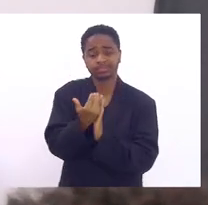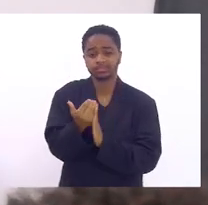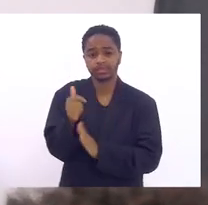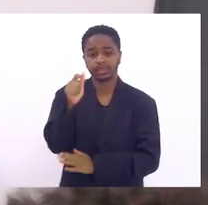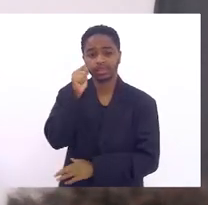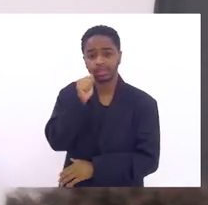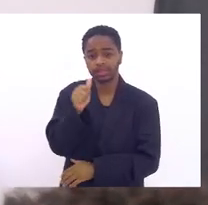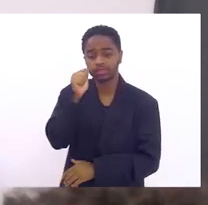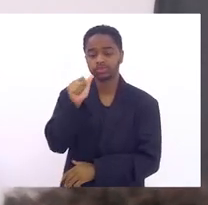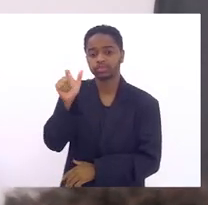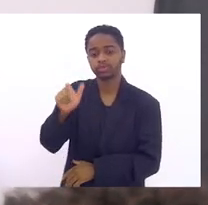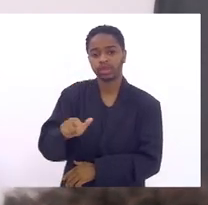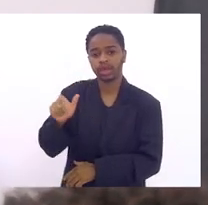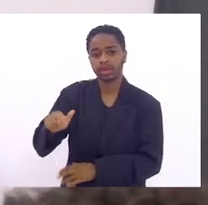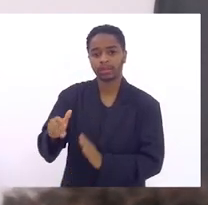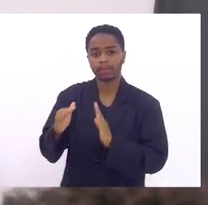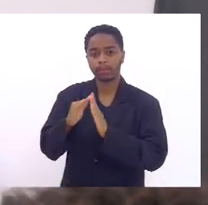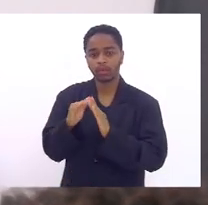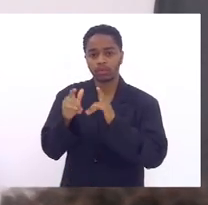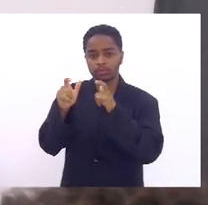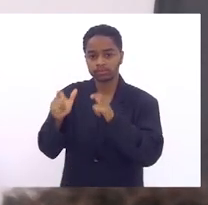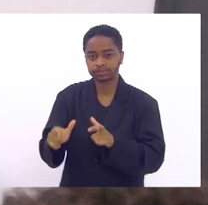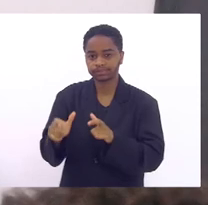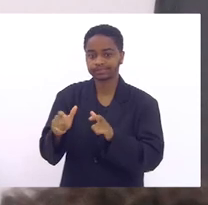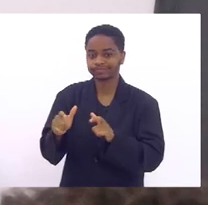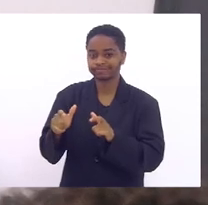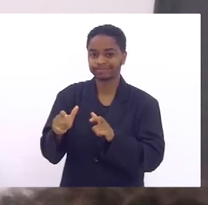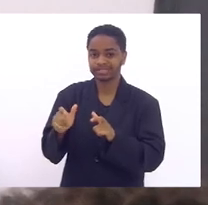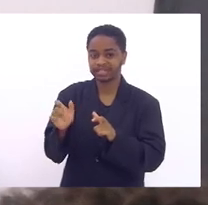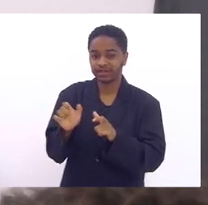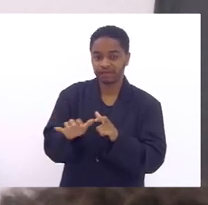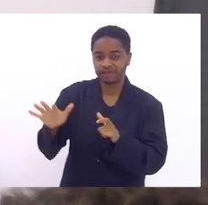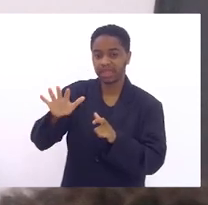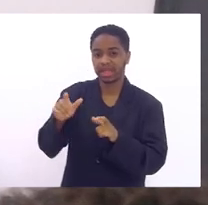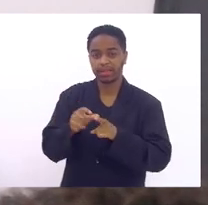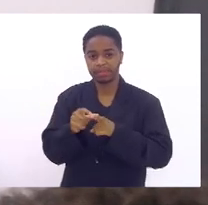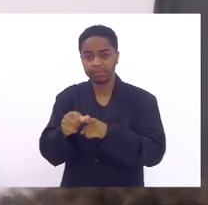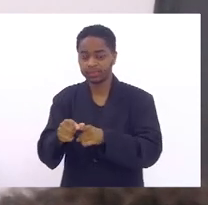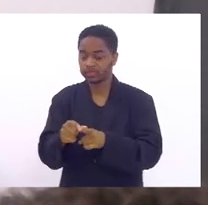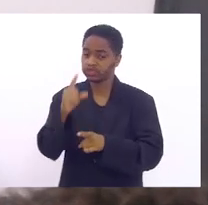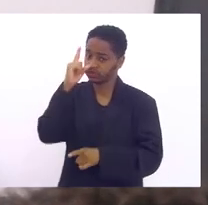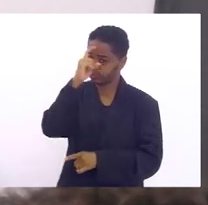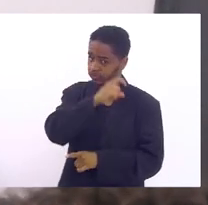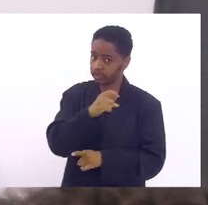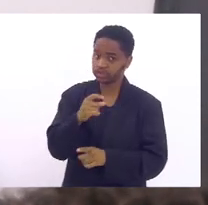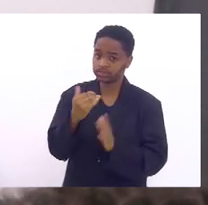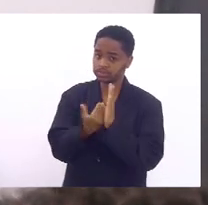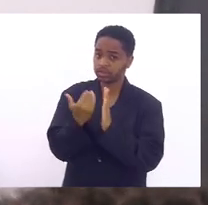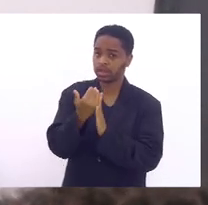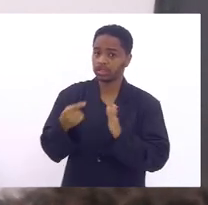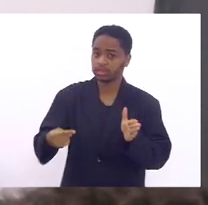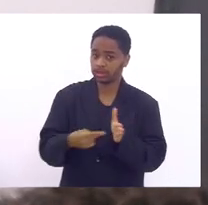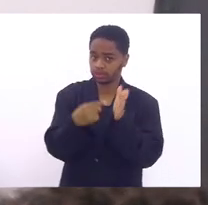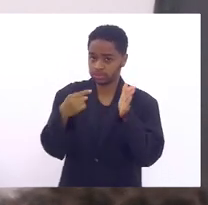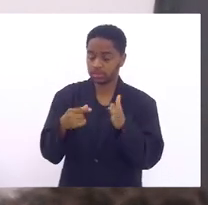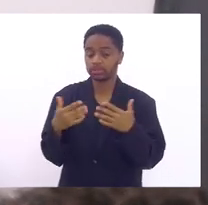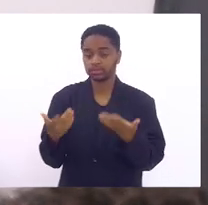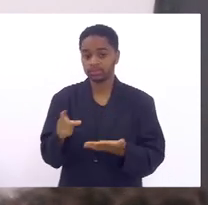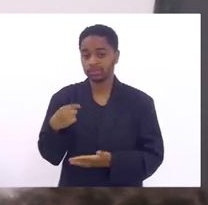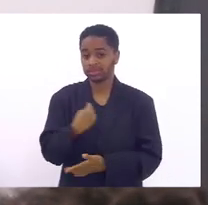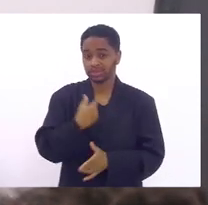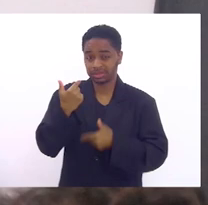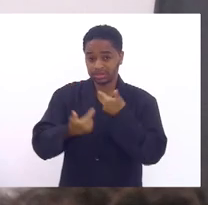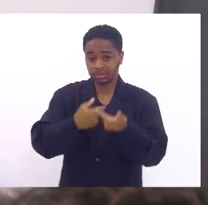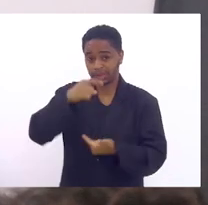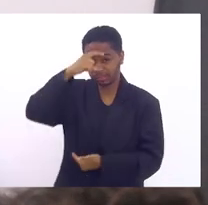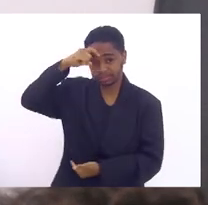né desses locais de denunciarem então um trabalho dobrado da nossa Patrulha eu trabalhei por 10 anos